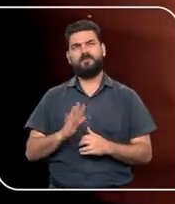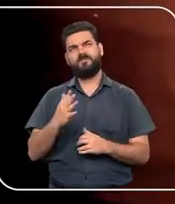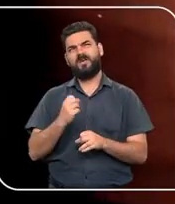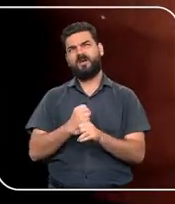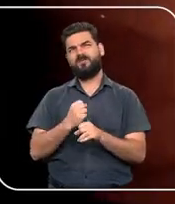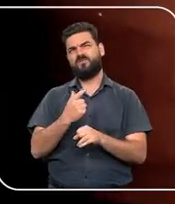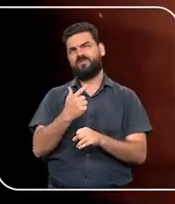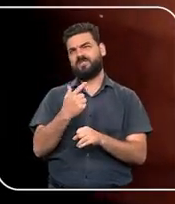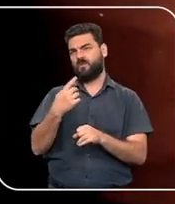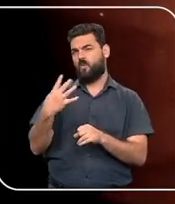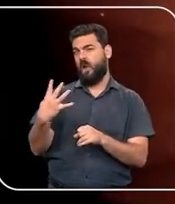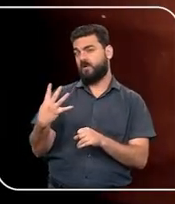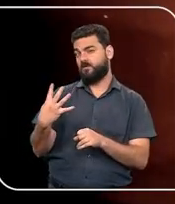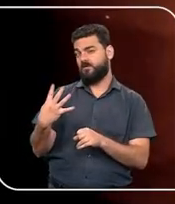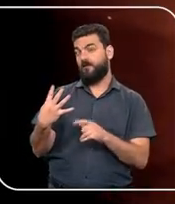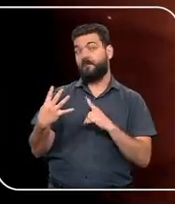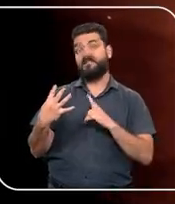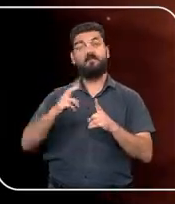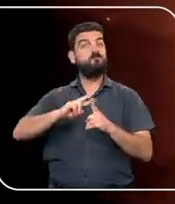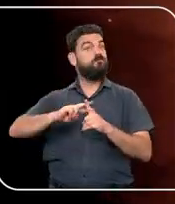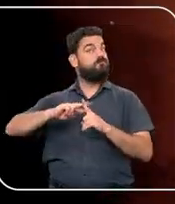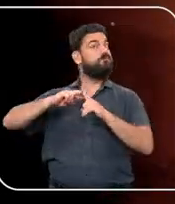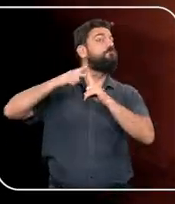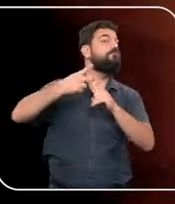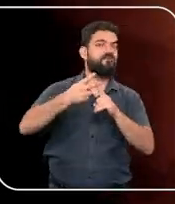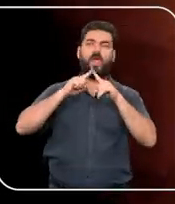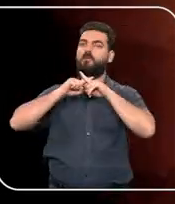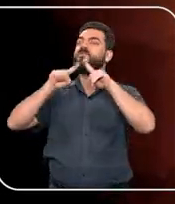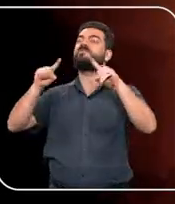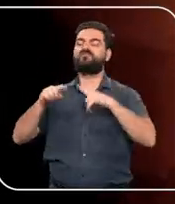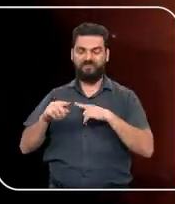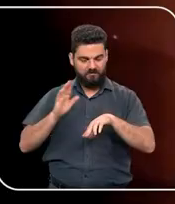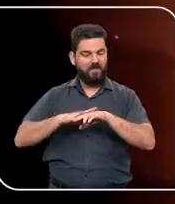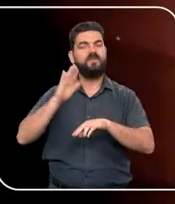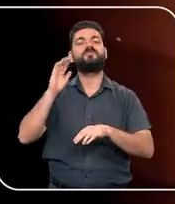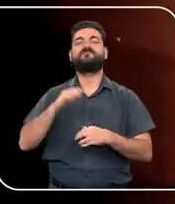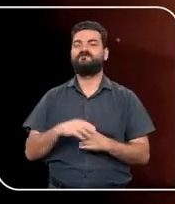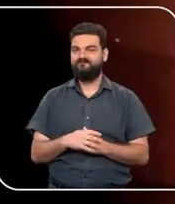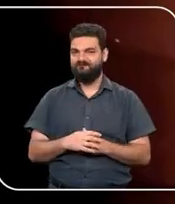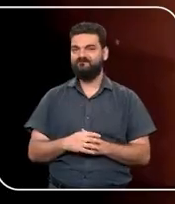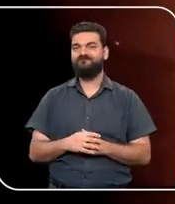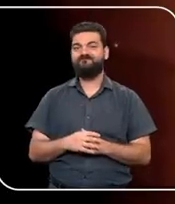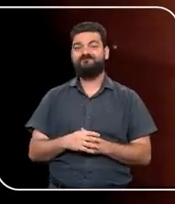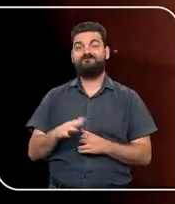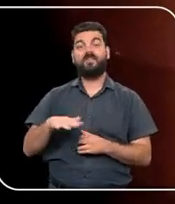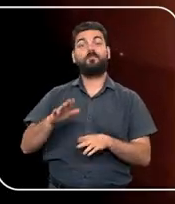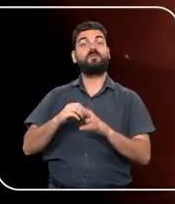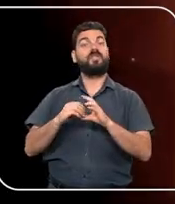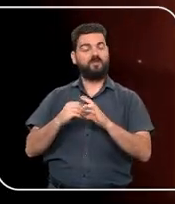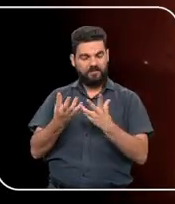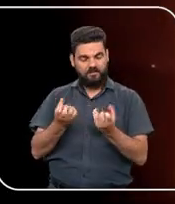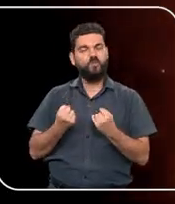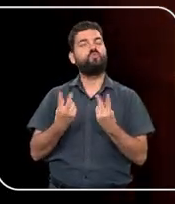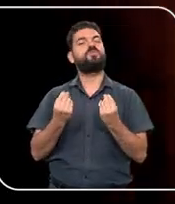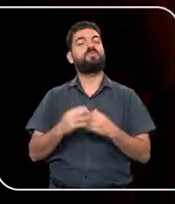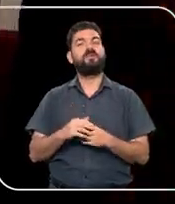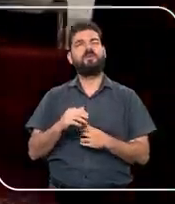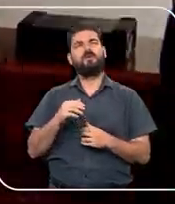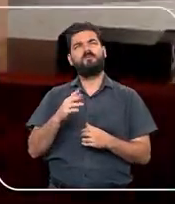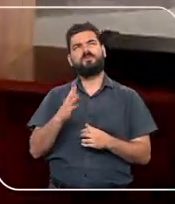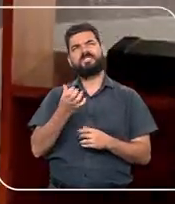telecomunicações em 2024 houve um aumento na quantidade de registros pela central de atendimento da